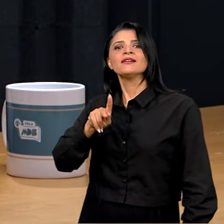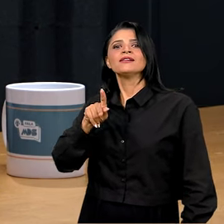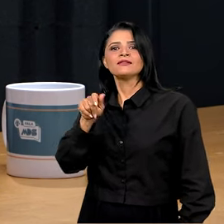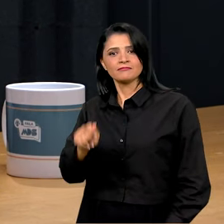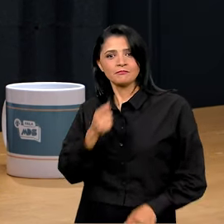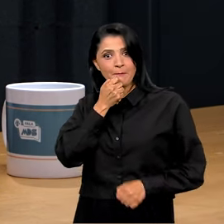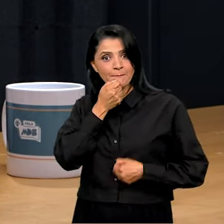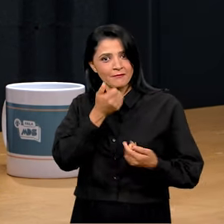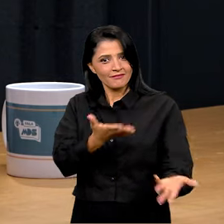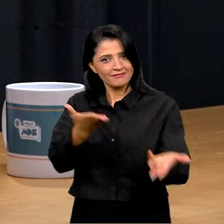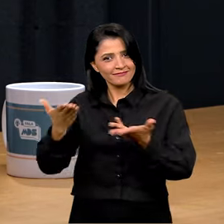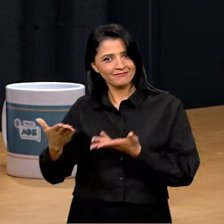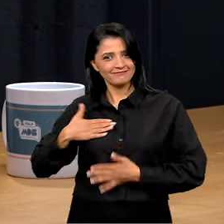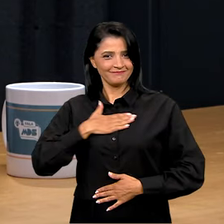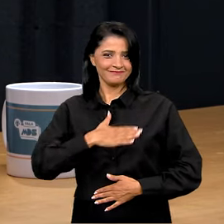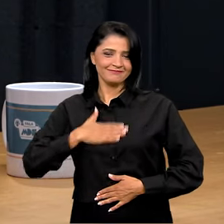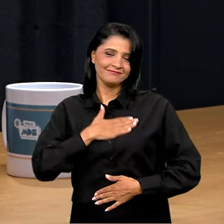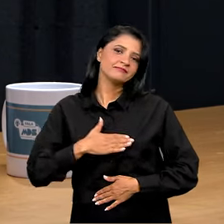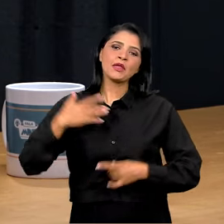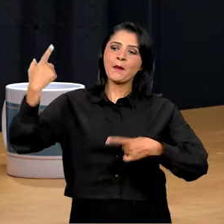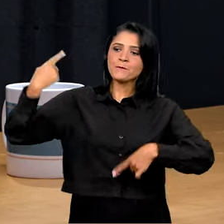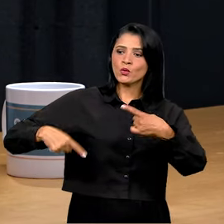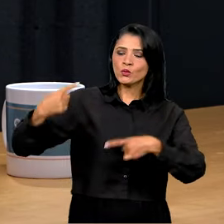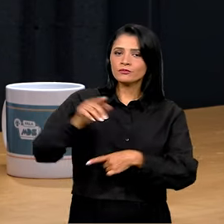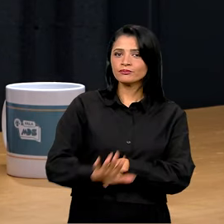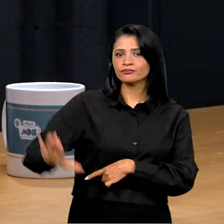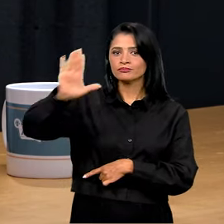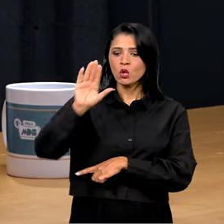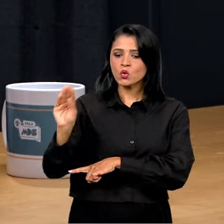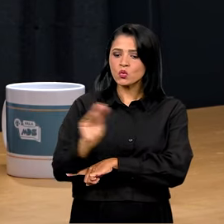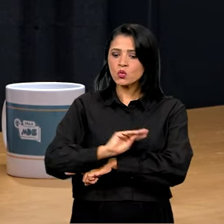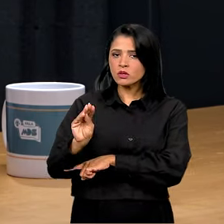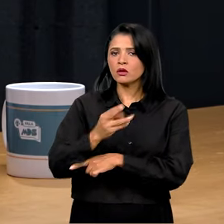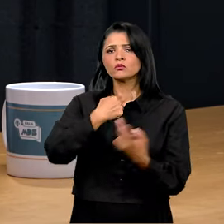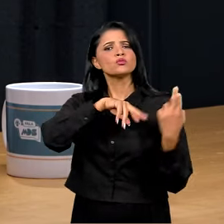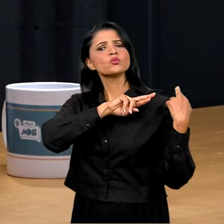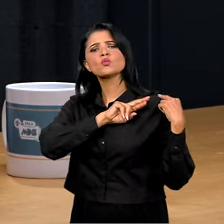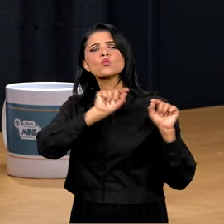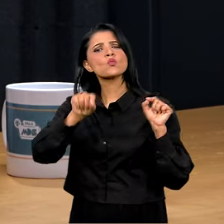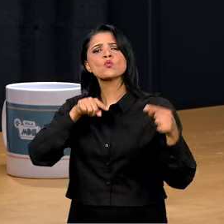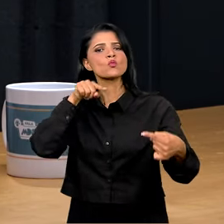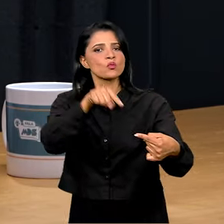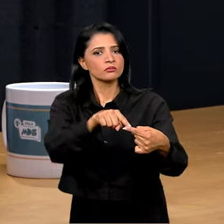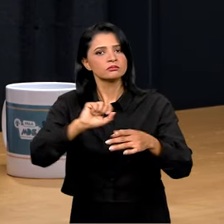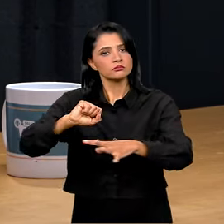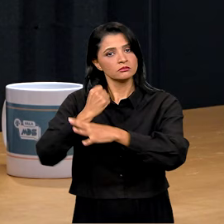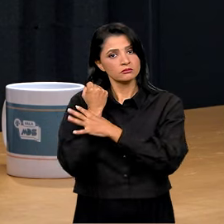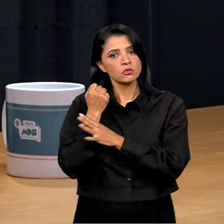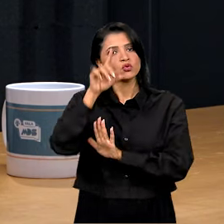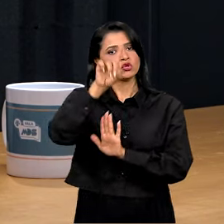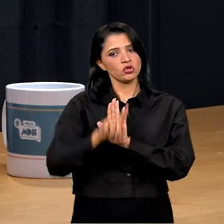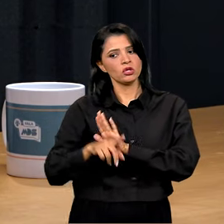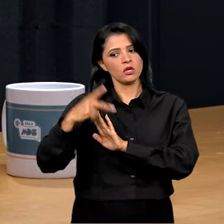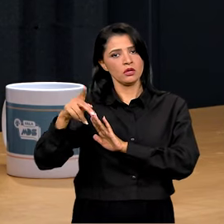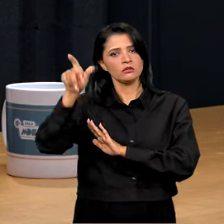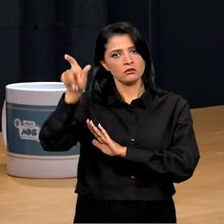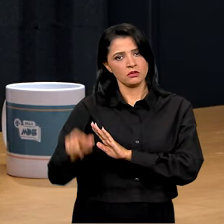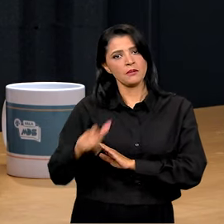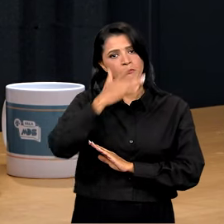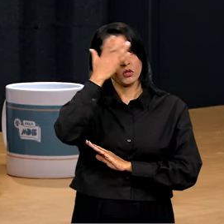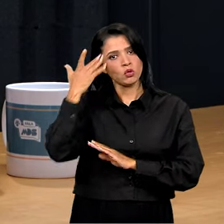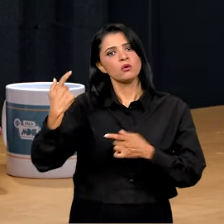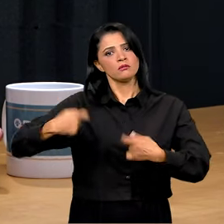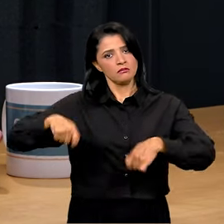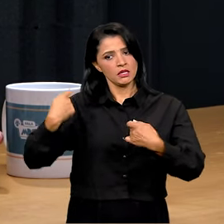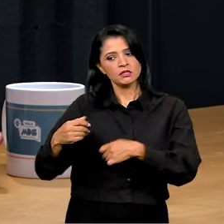recebê-los aqui a política nacional de cuidados terá a missão de garantir o direito das pessoas tanto das pessoas